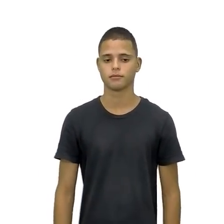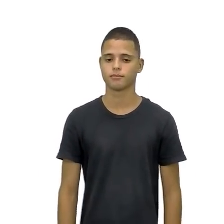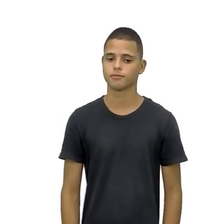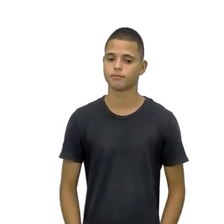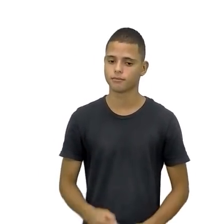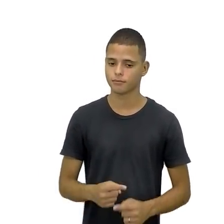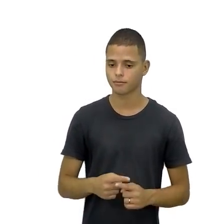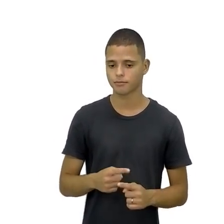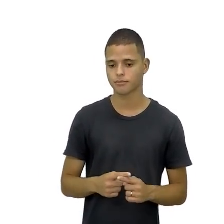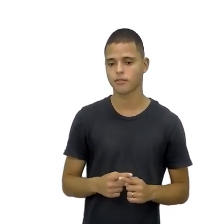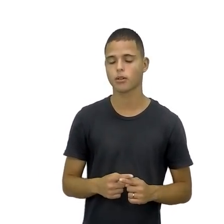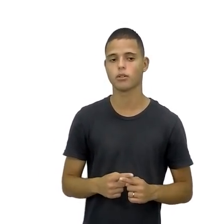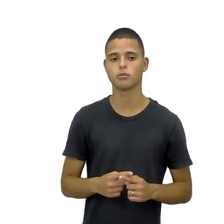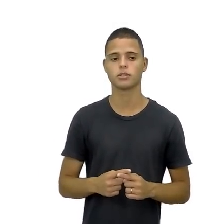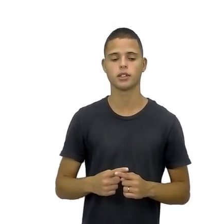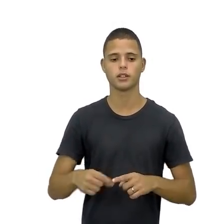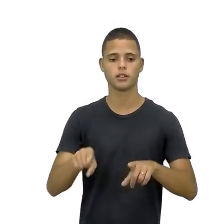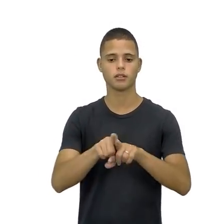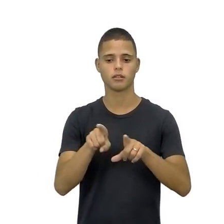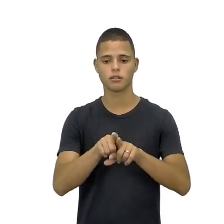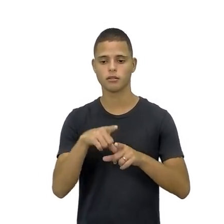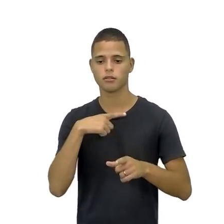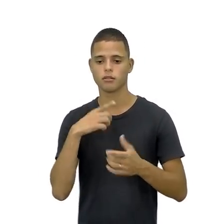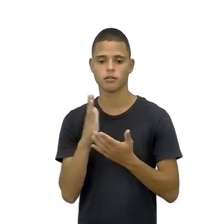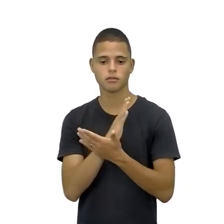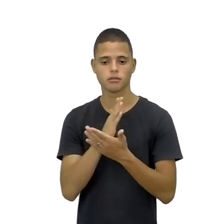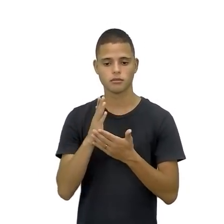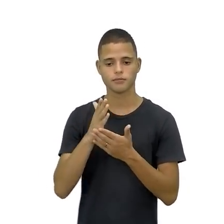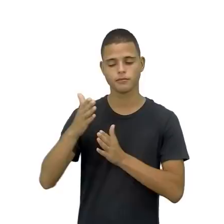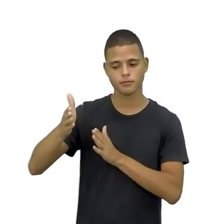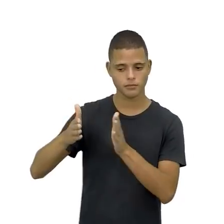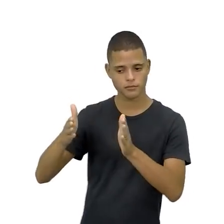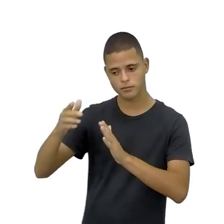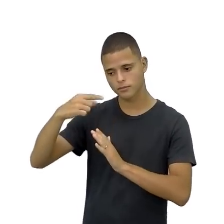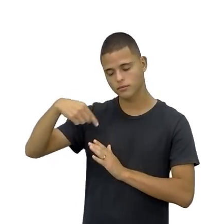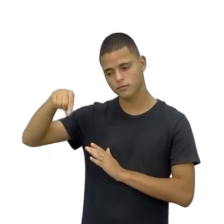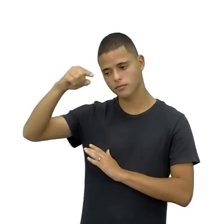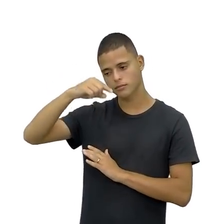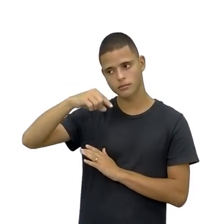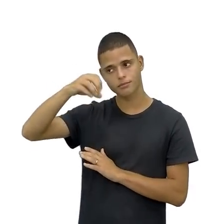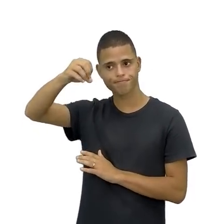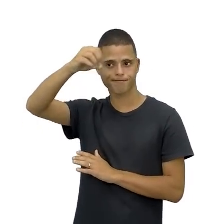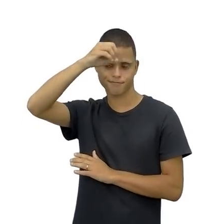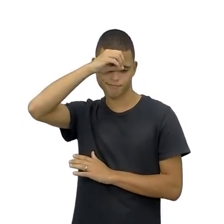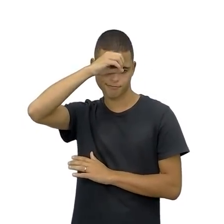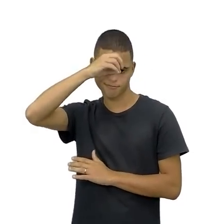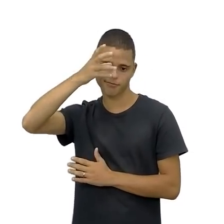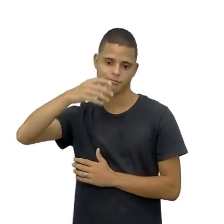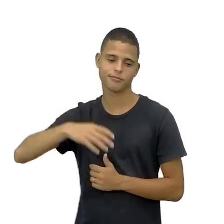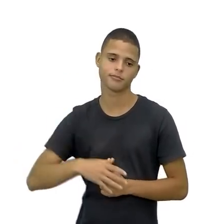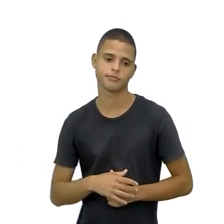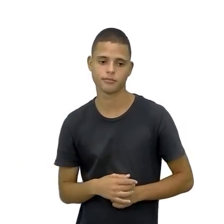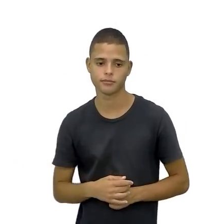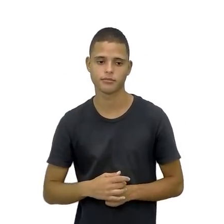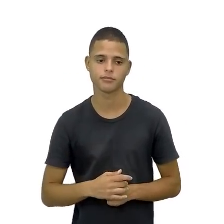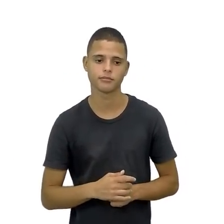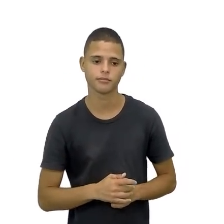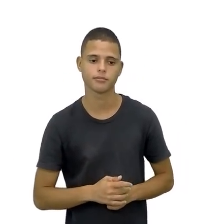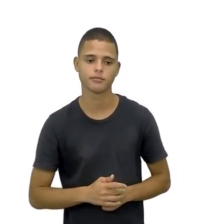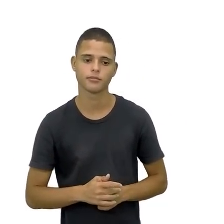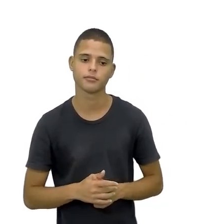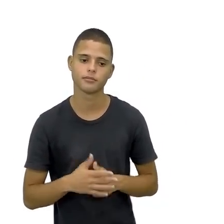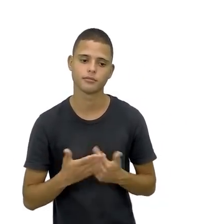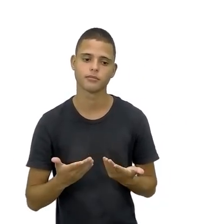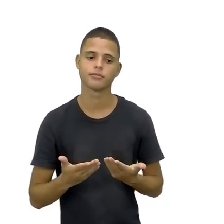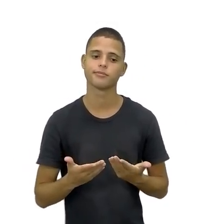de certa forma, a algum momento nós somos ignorantes em alguns aspectos, precisamos pensar nisso. As cartas propositivas,